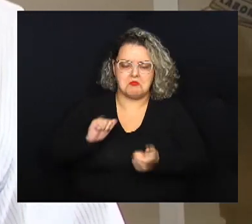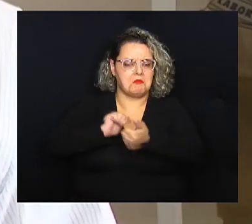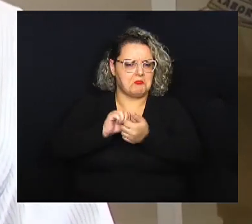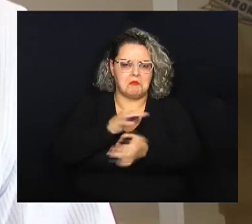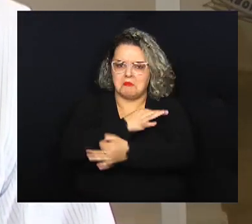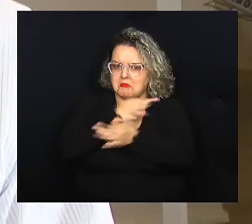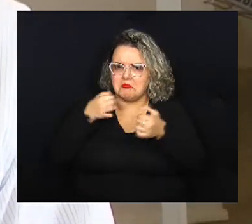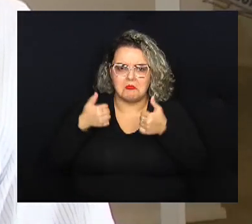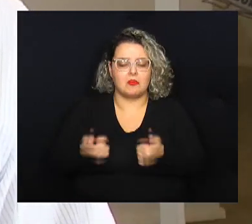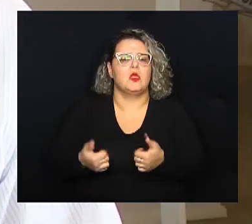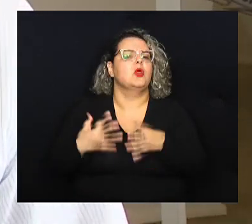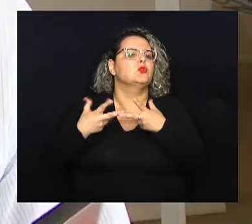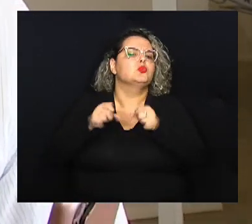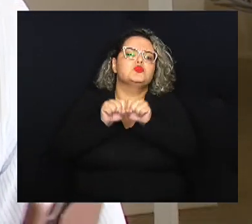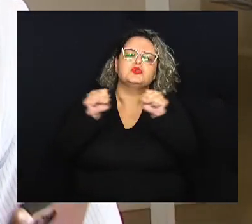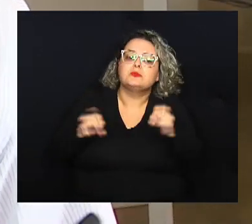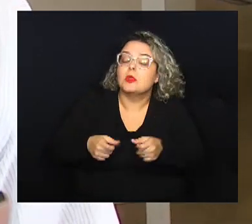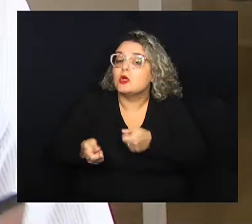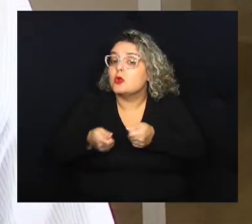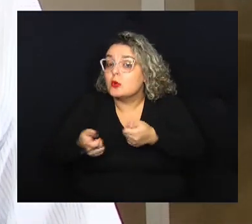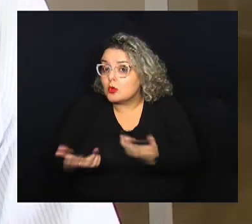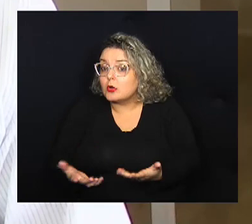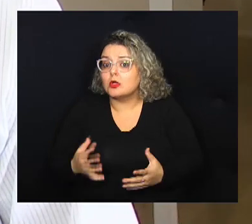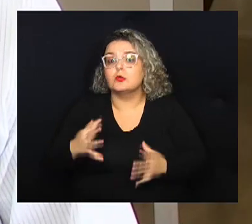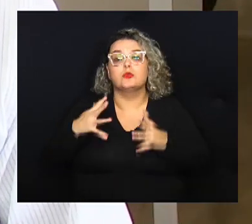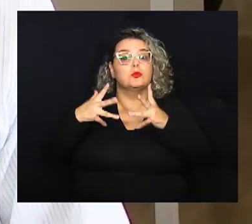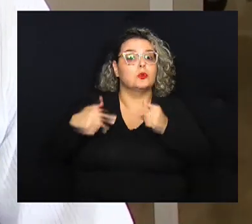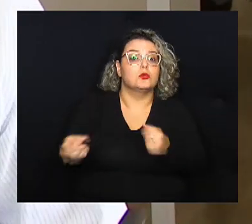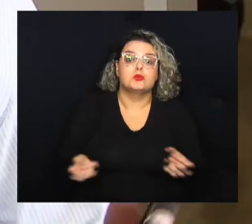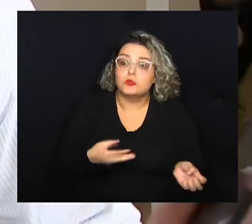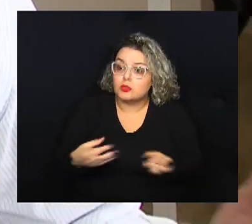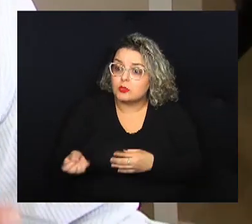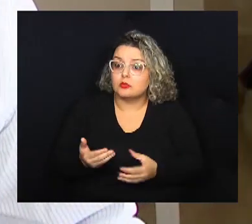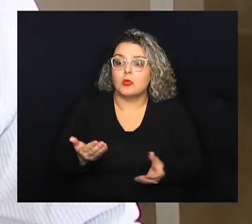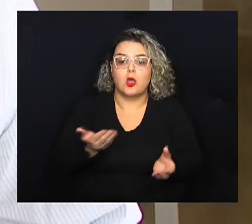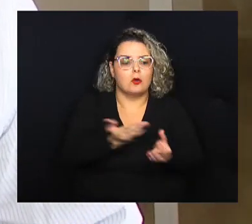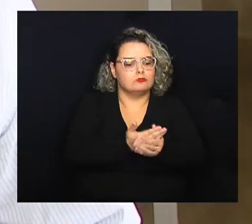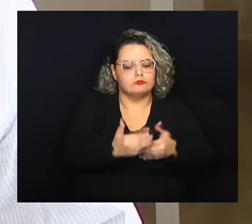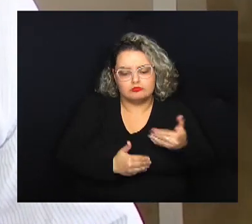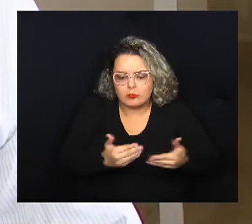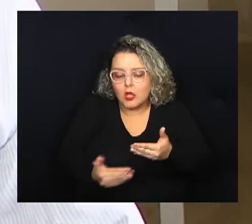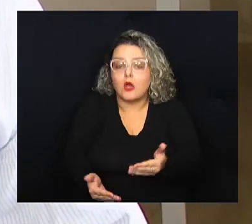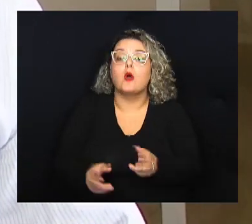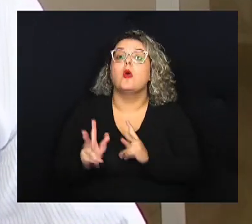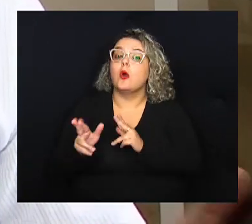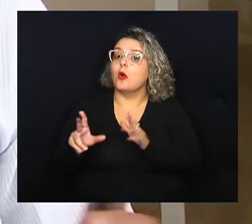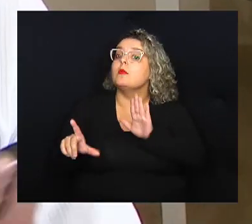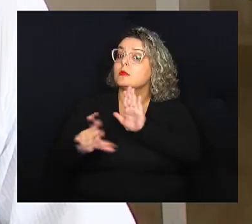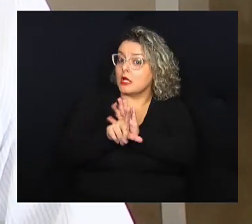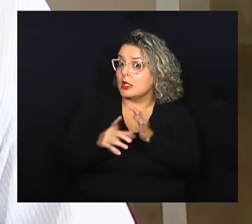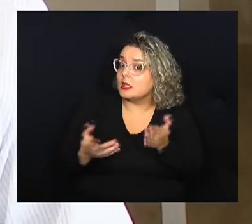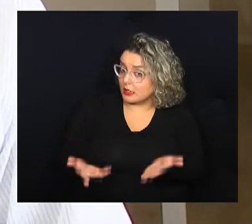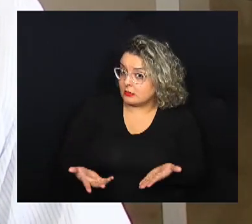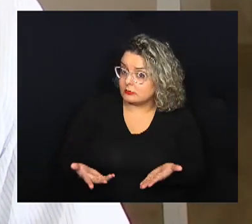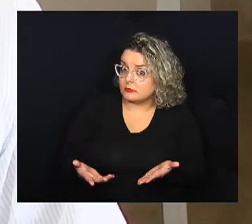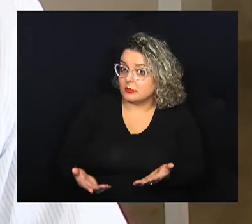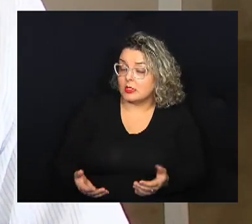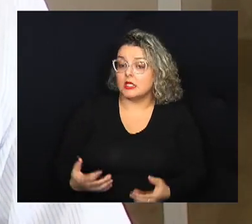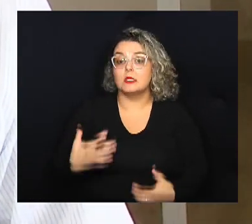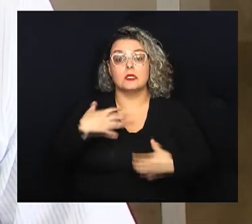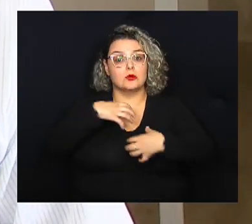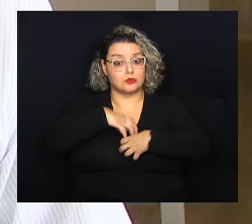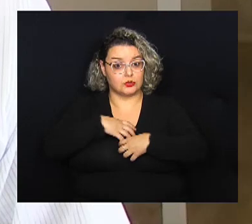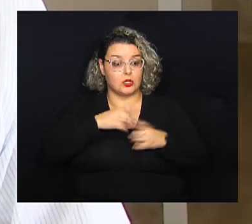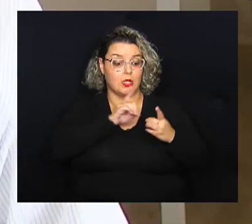de controle, né, atualizando todos os processos de acordo com a legislação e até de forma a